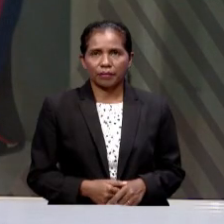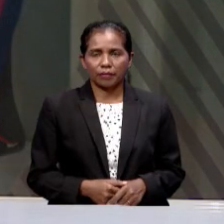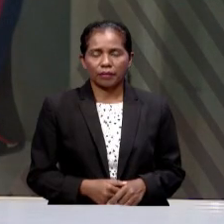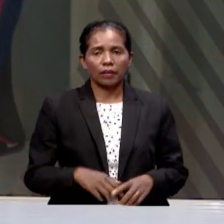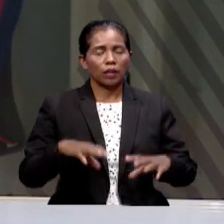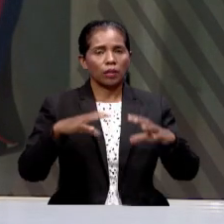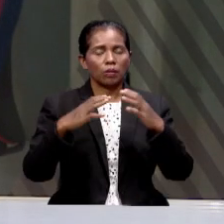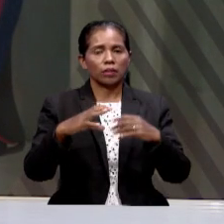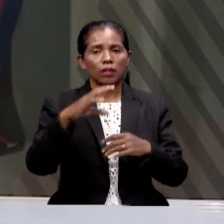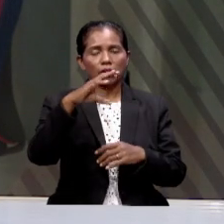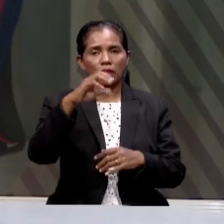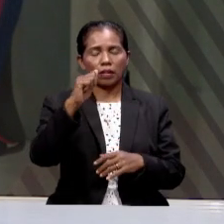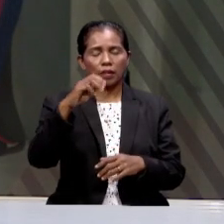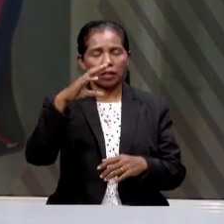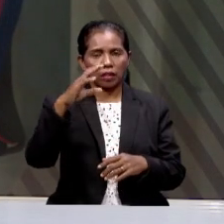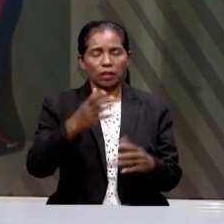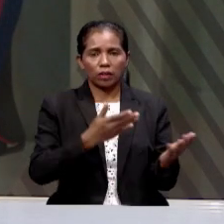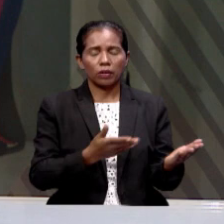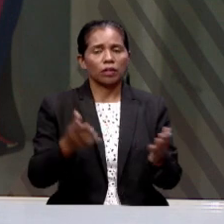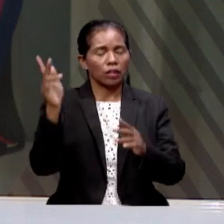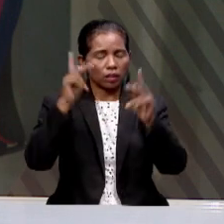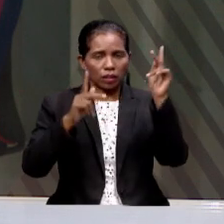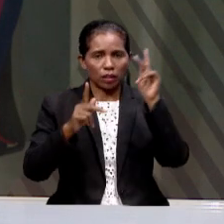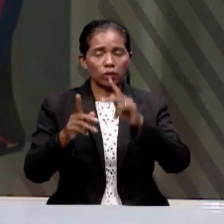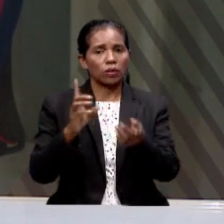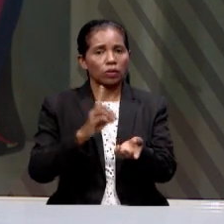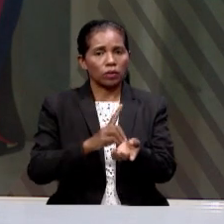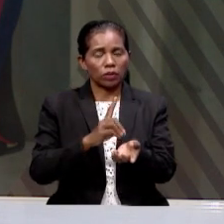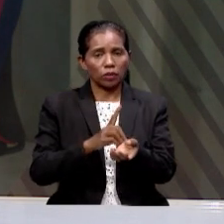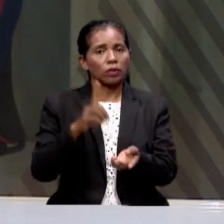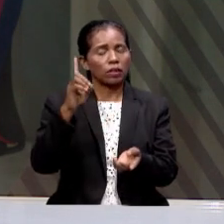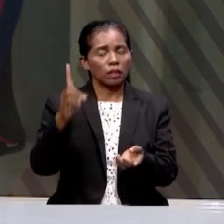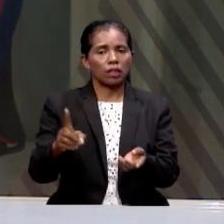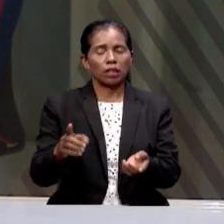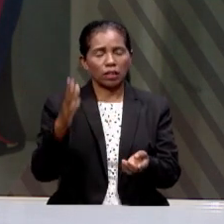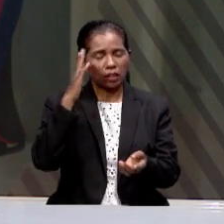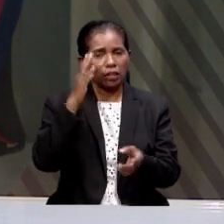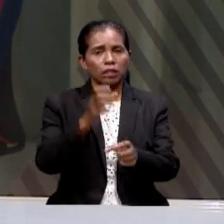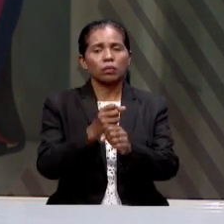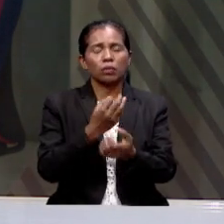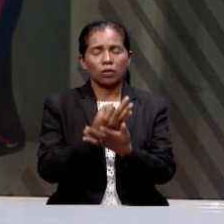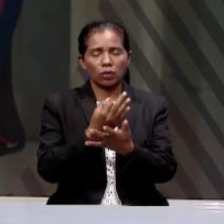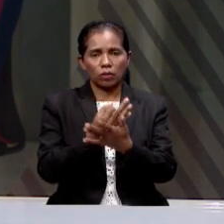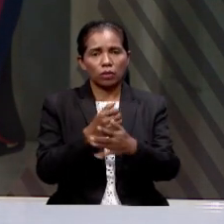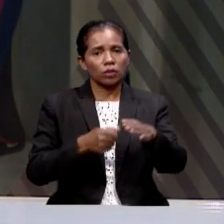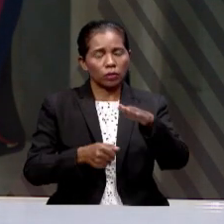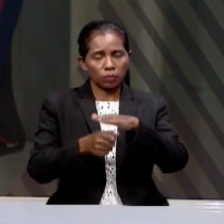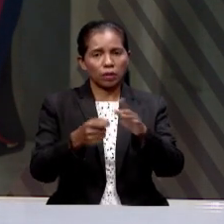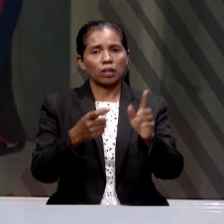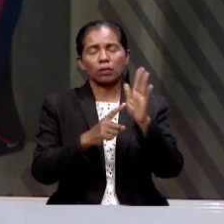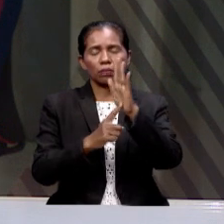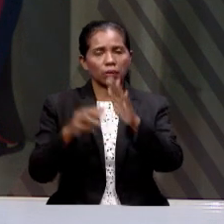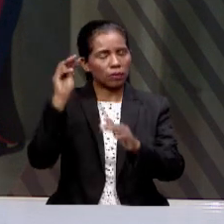Comissão Anticorrupção submete a um caso pessoal saúde e desconfia sim suborno para o Ministério Público.